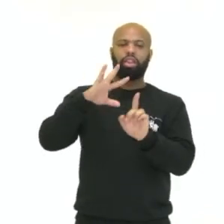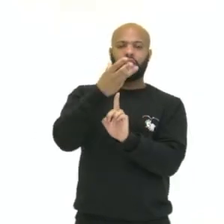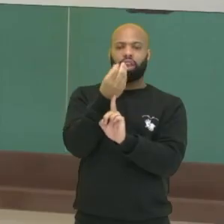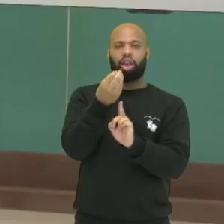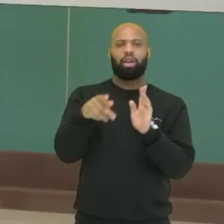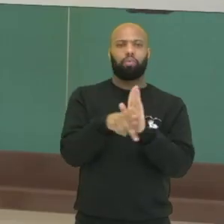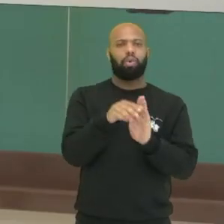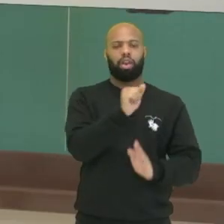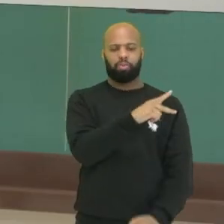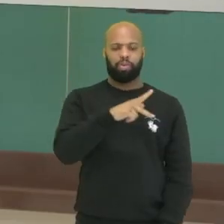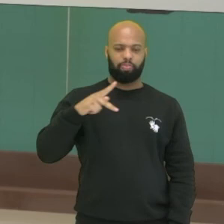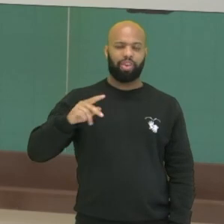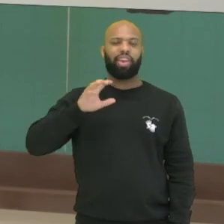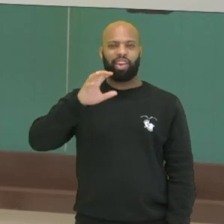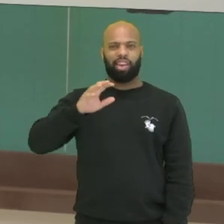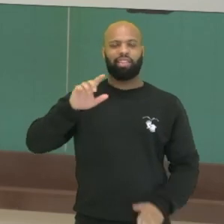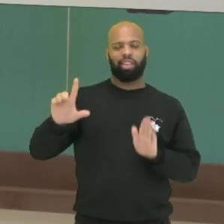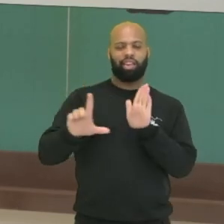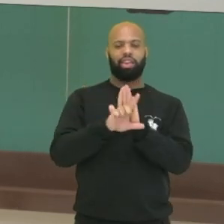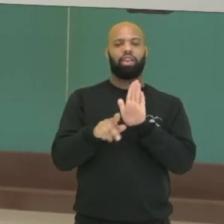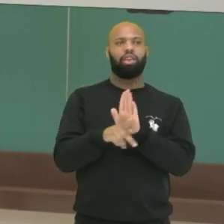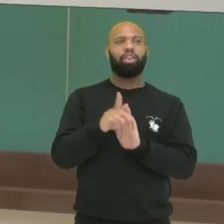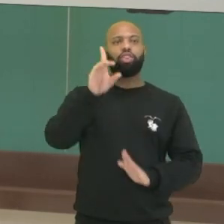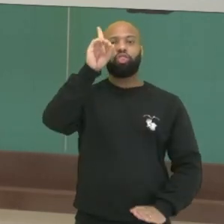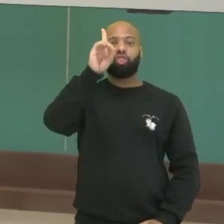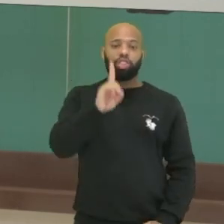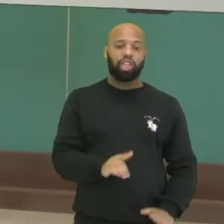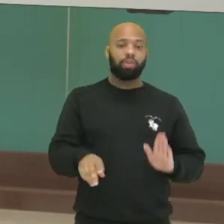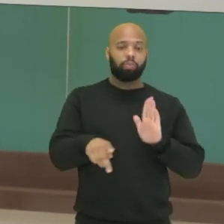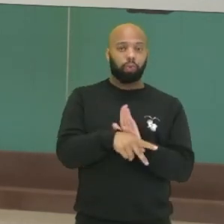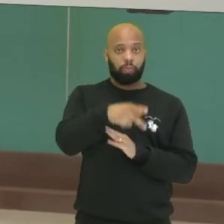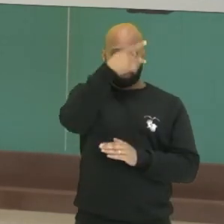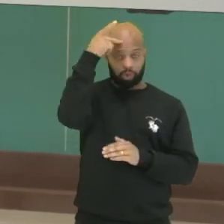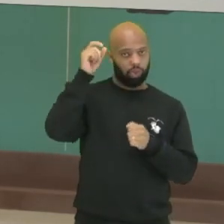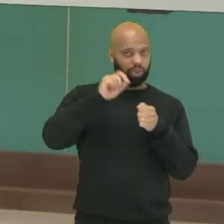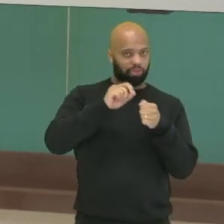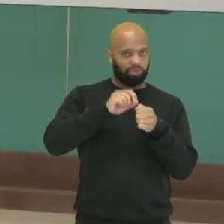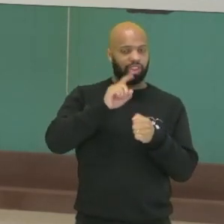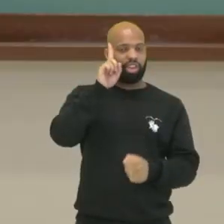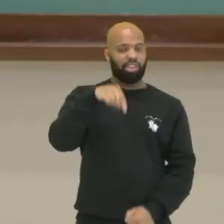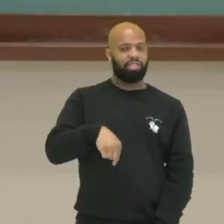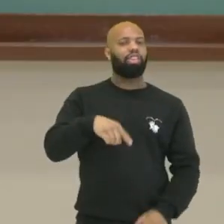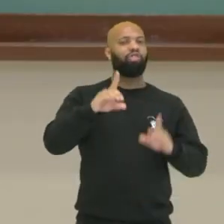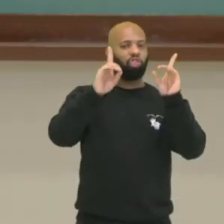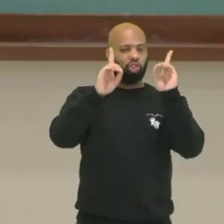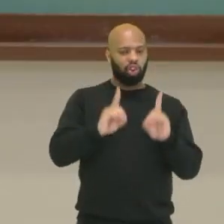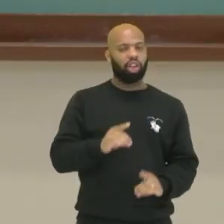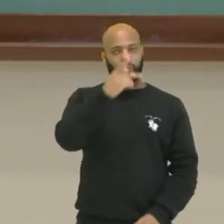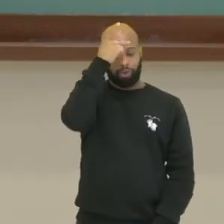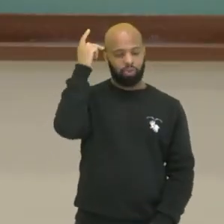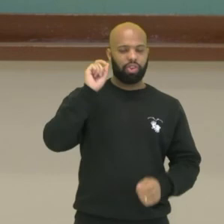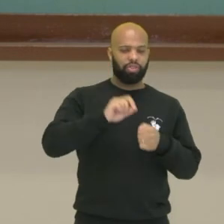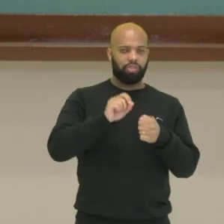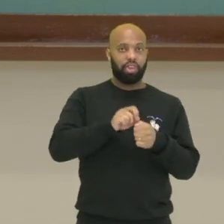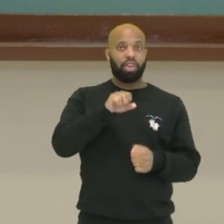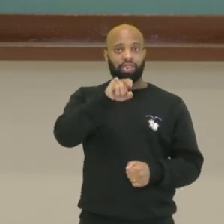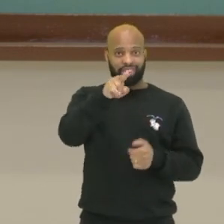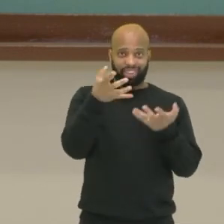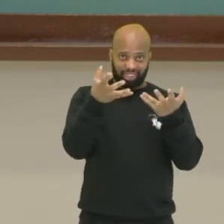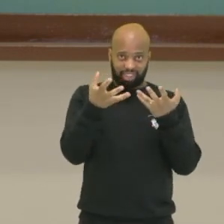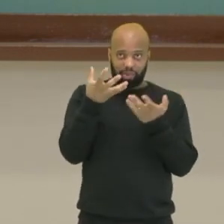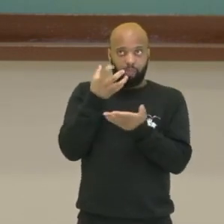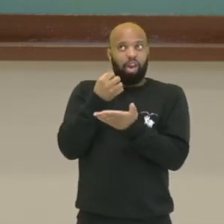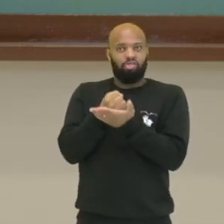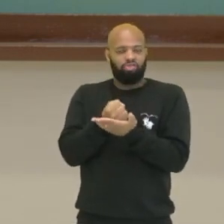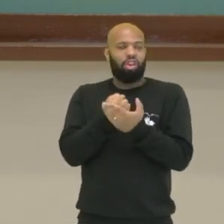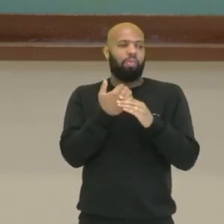streaming. Essas leis são os direitos autorais. Existem direitos autorais que, para você transmitir uma